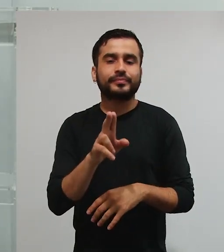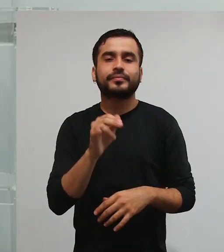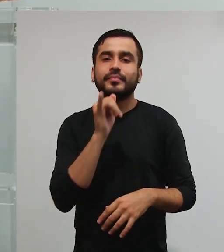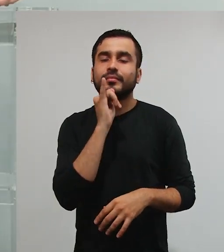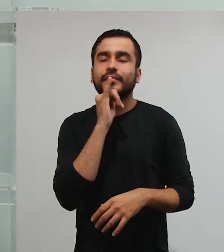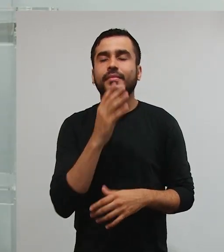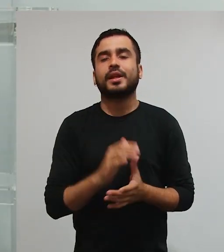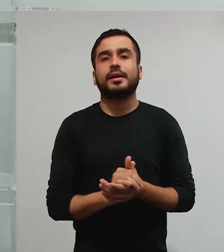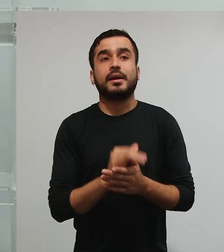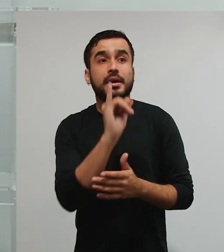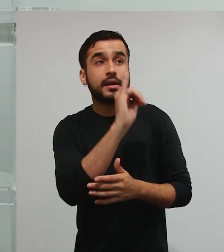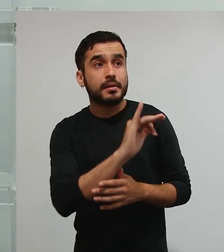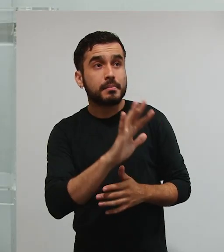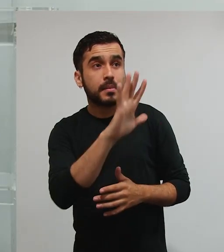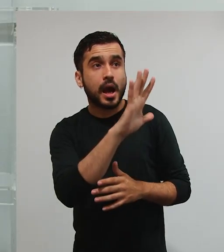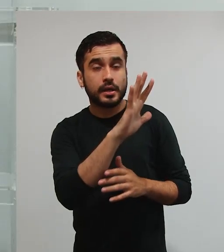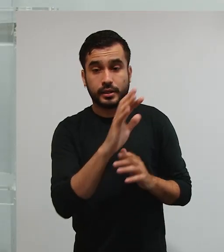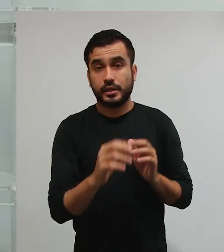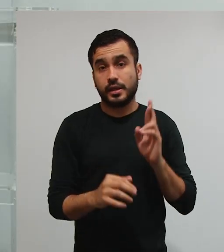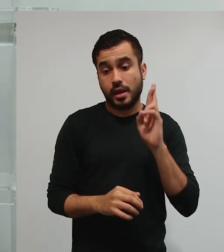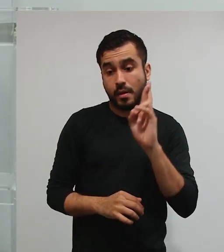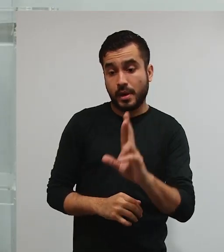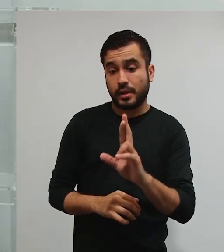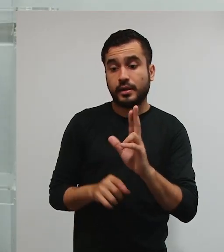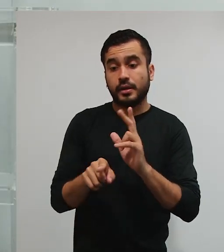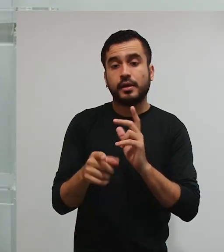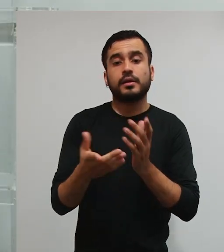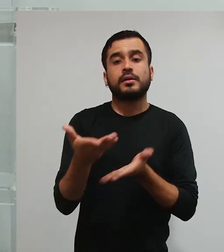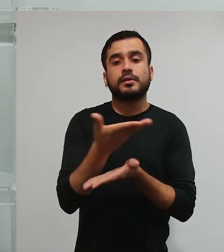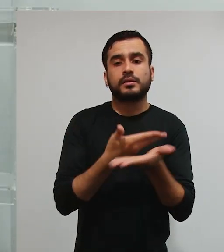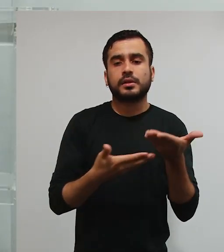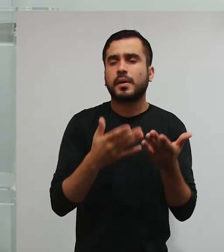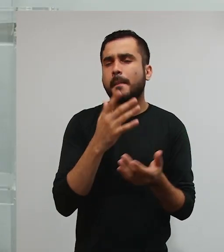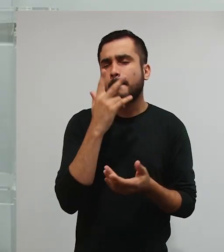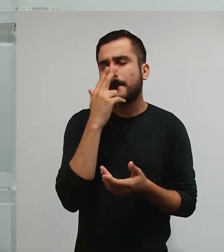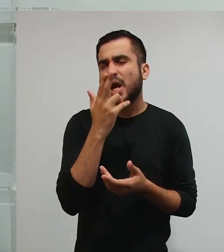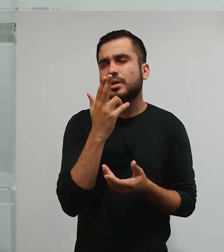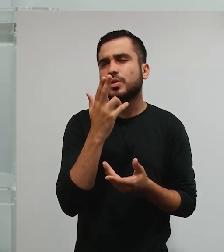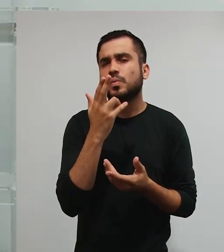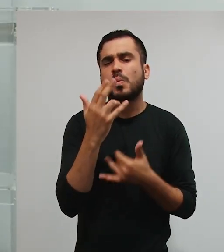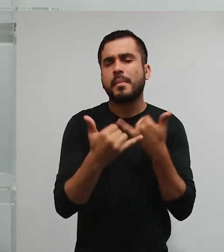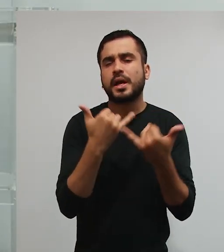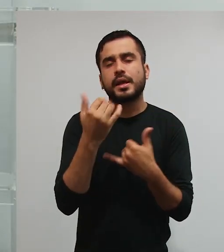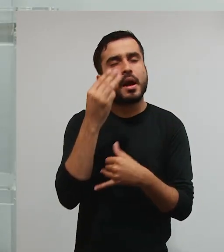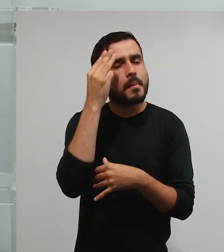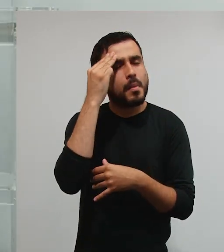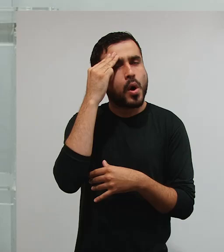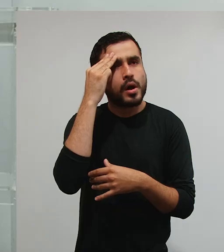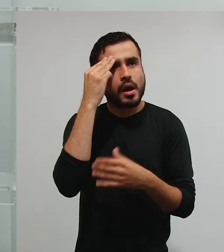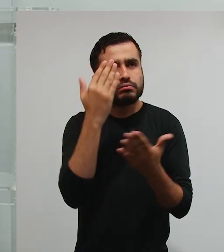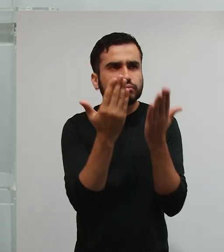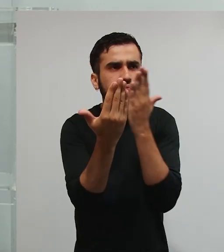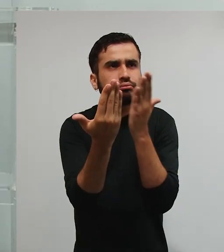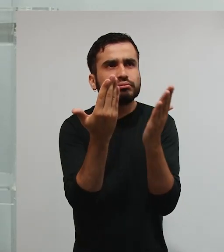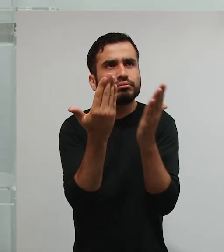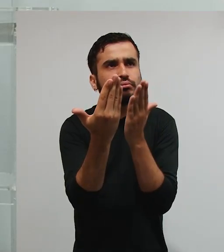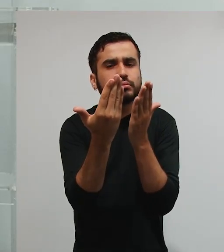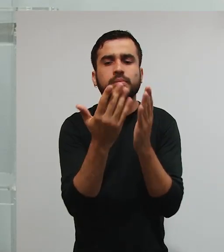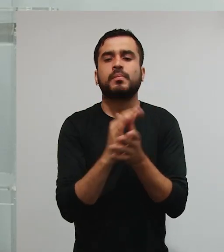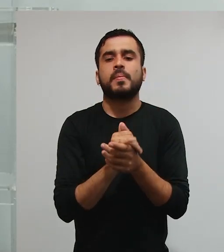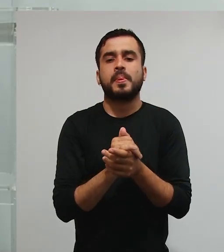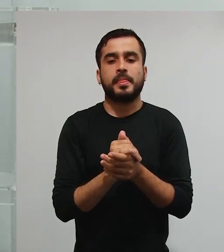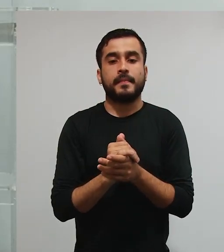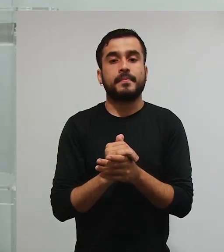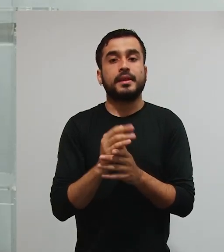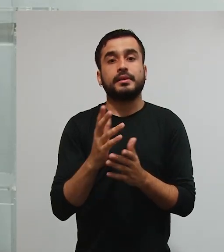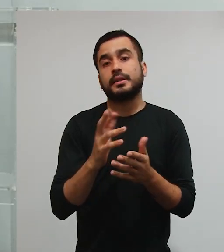colocar imagens de representações e aí, como se fosse um jogo da memória, olha só que interessante. Aí você tem uma